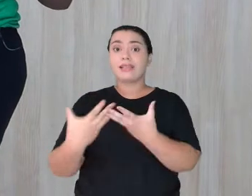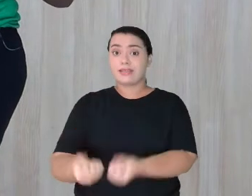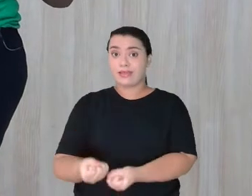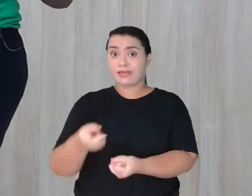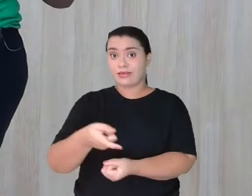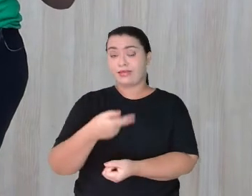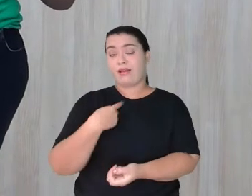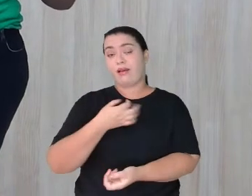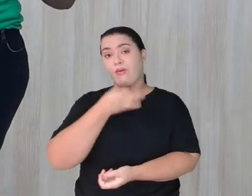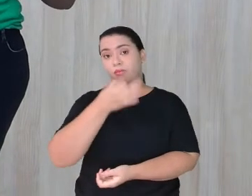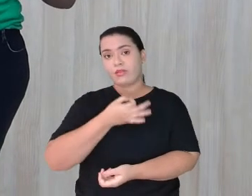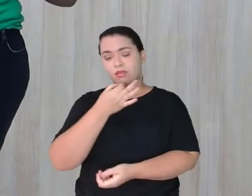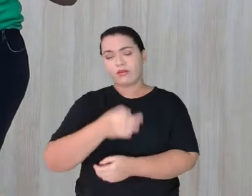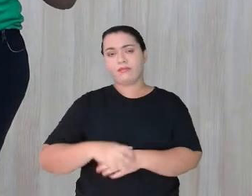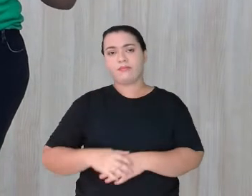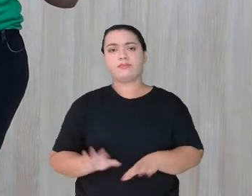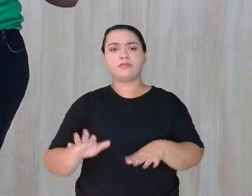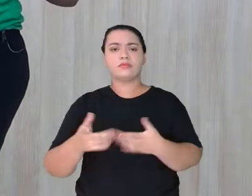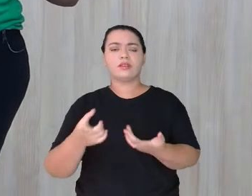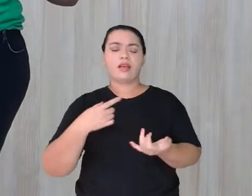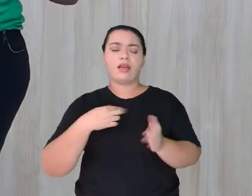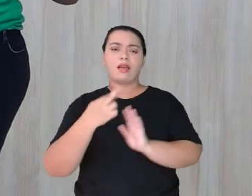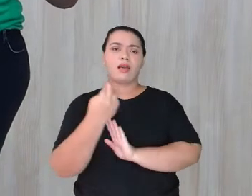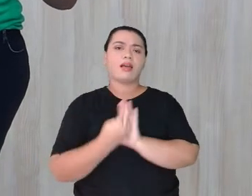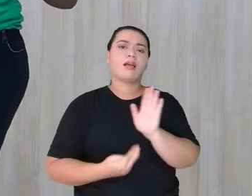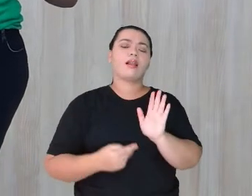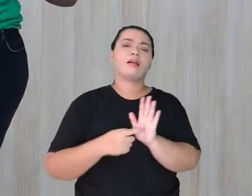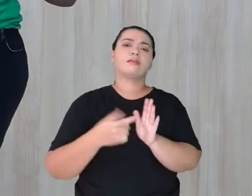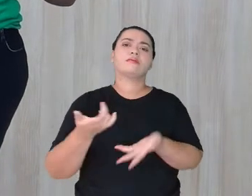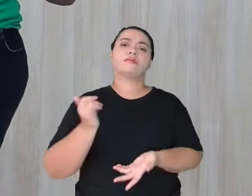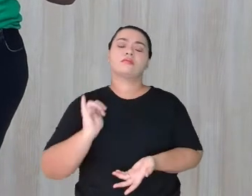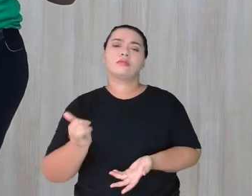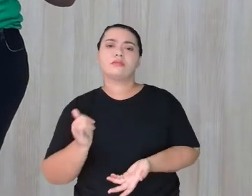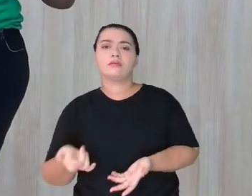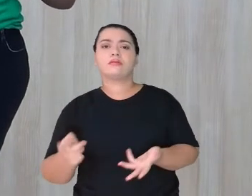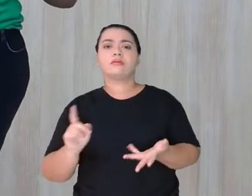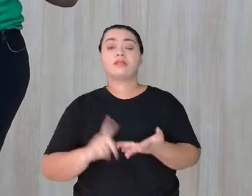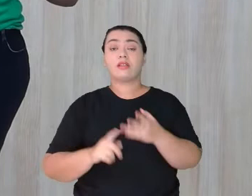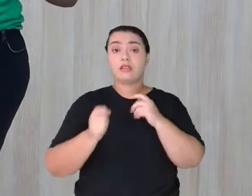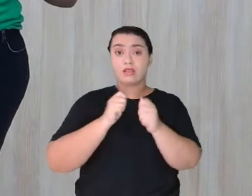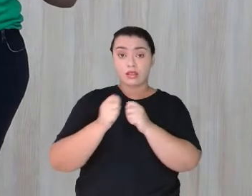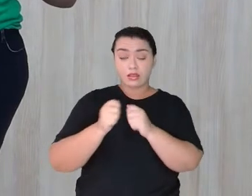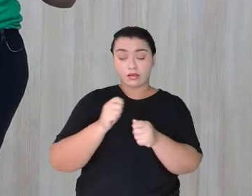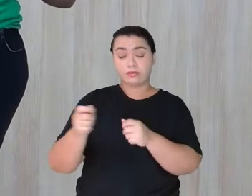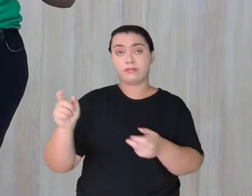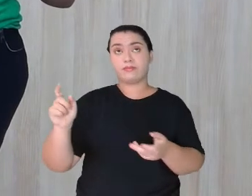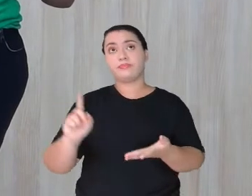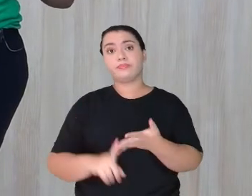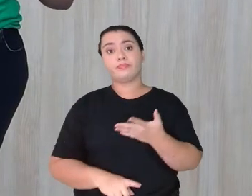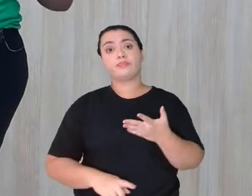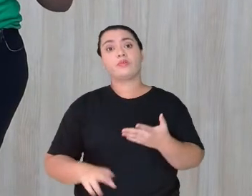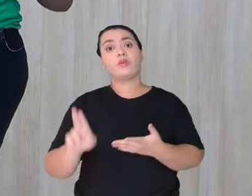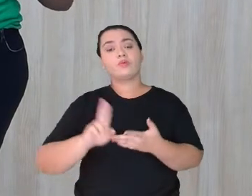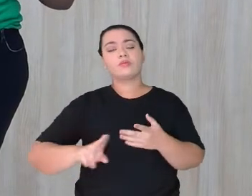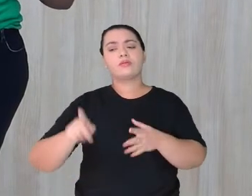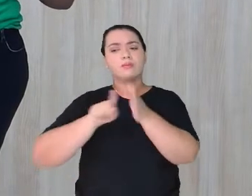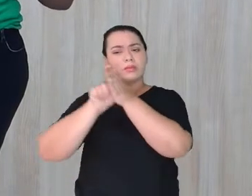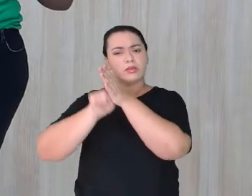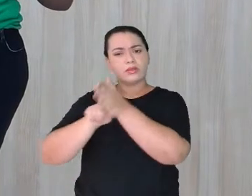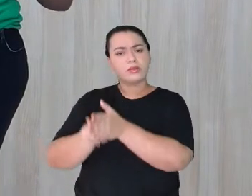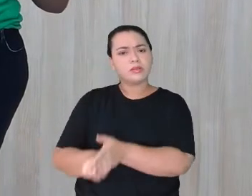recursos diferentes. Eu vou usar o relato, eu vou usar a narrativa, eu vou usar a entrevista, eu vou usar a coleta de